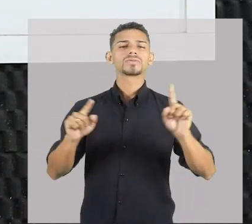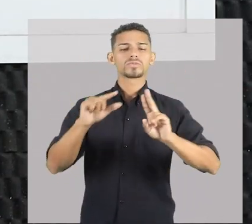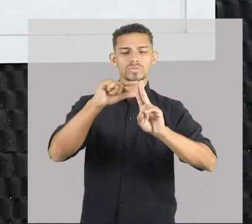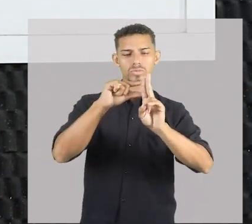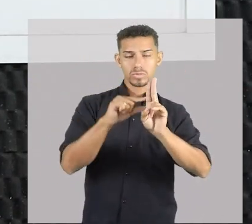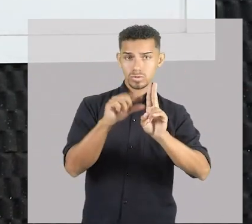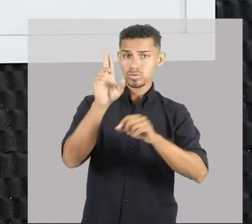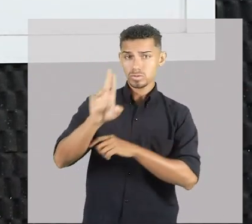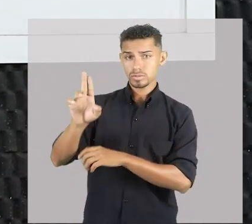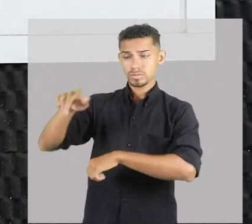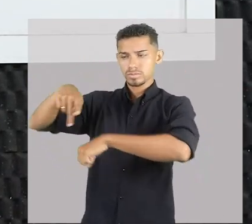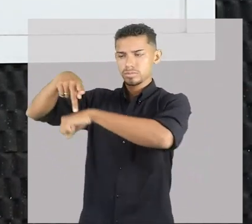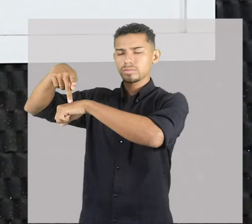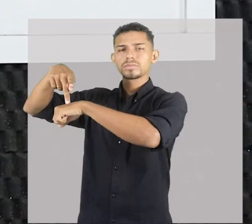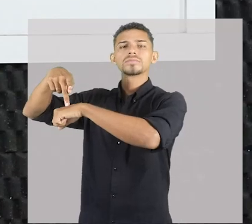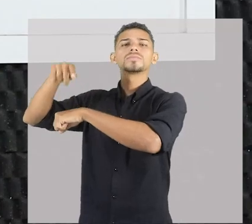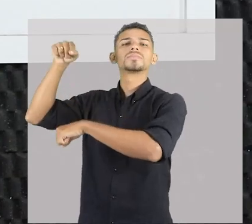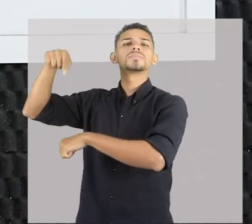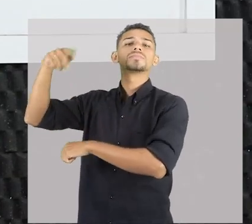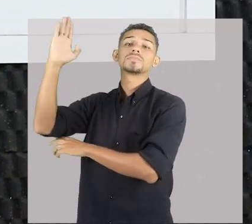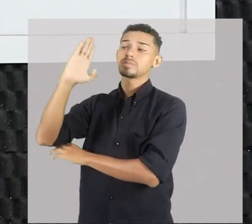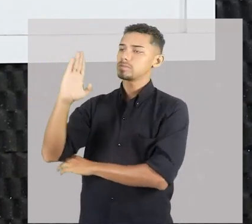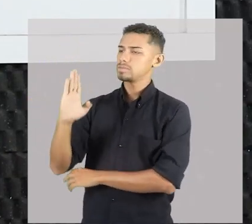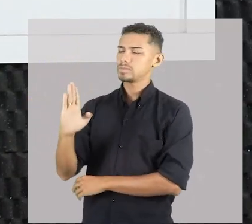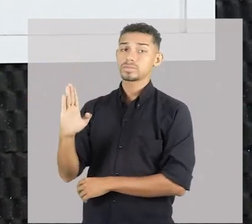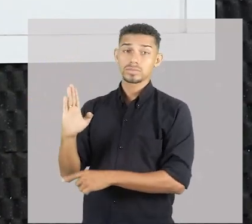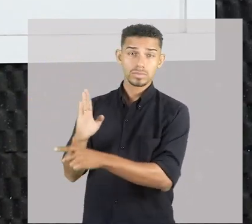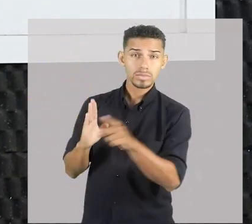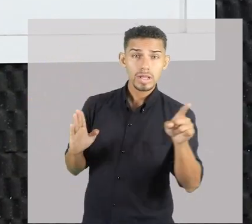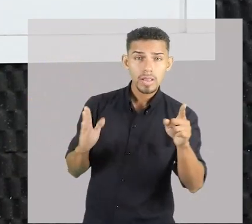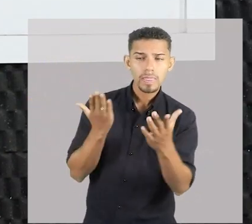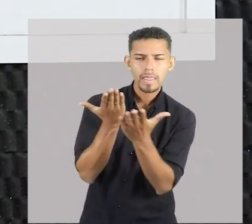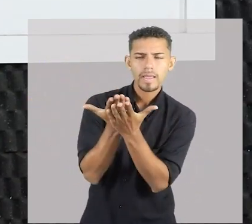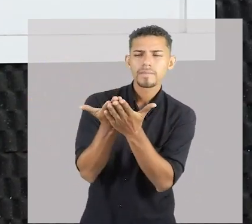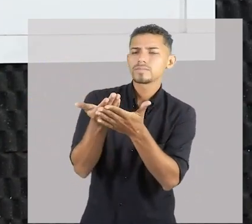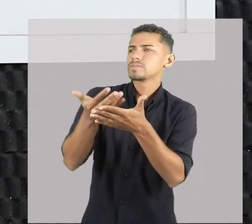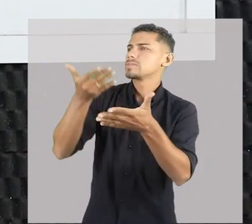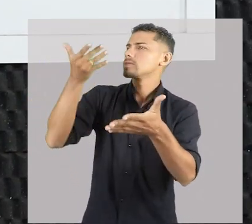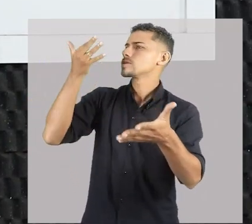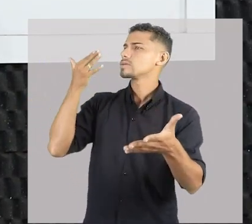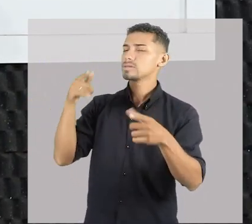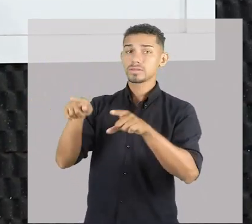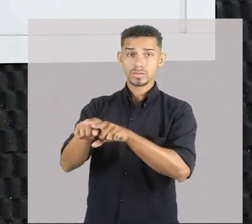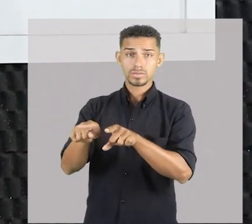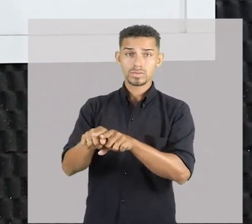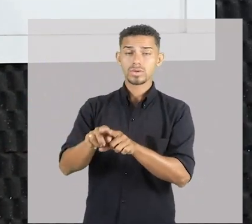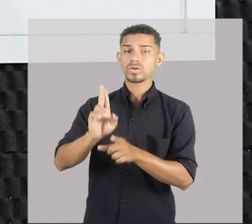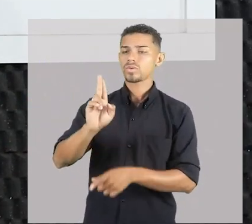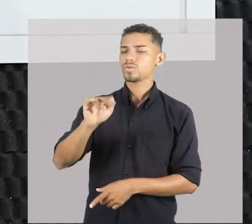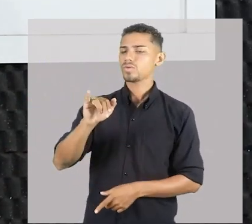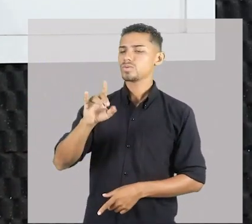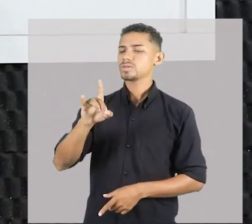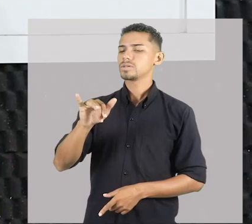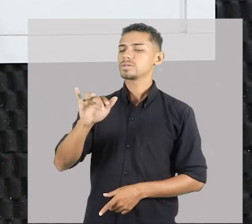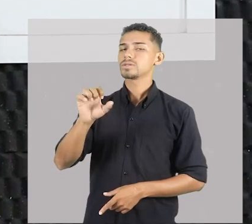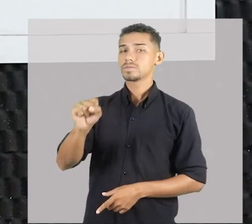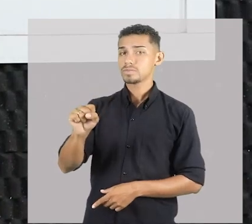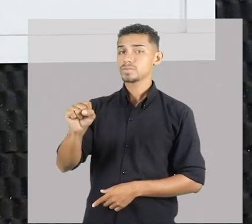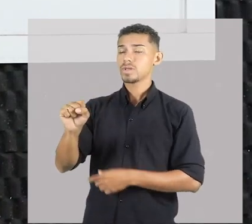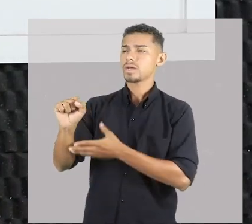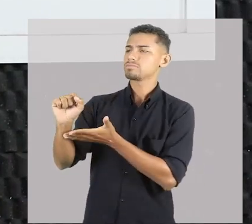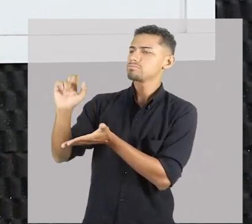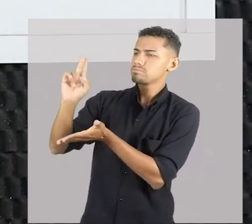aquelas unidades de medida muito utilizadas? Que eu falei para vocês na aula passada, são as unidades usuais. Lembra de